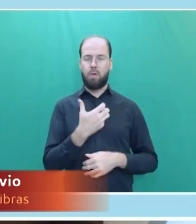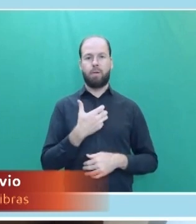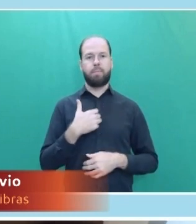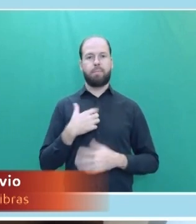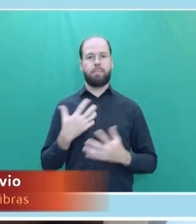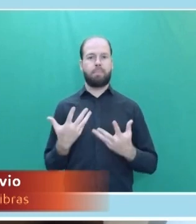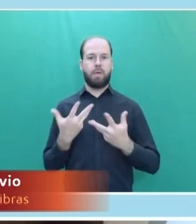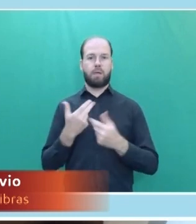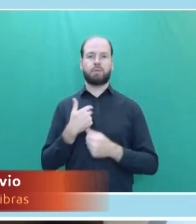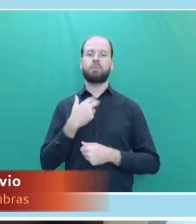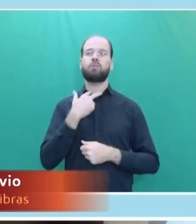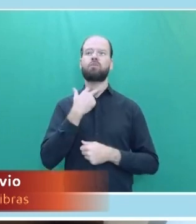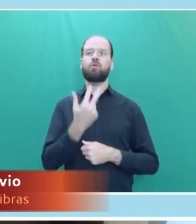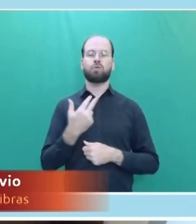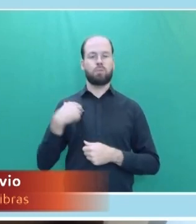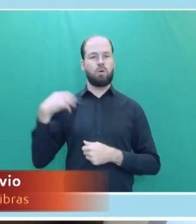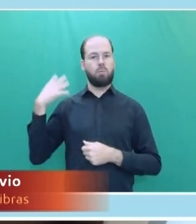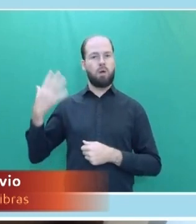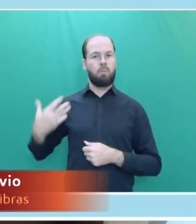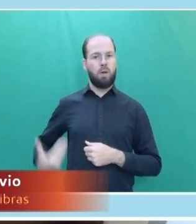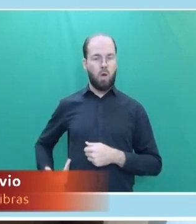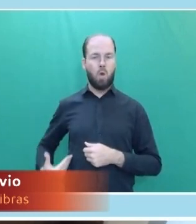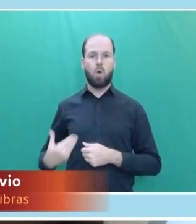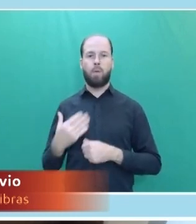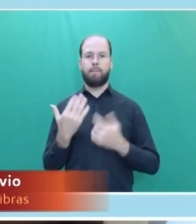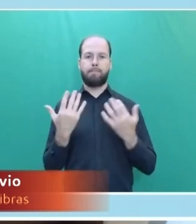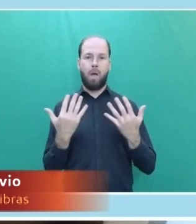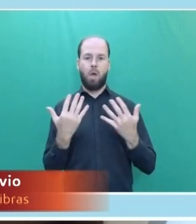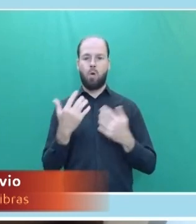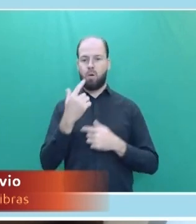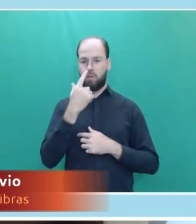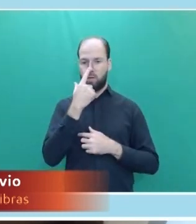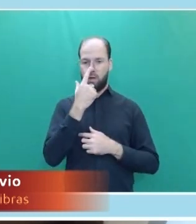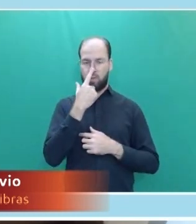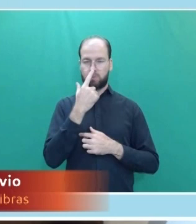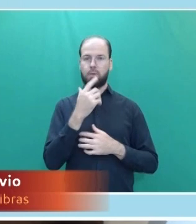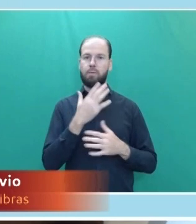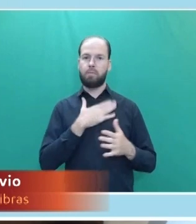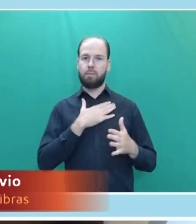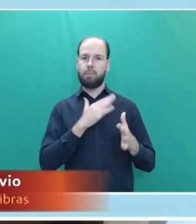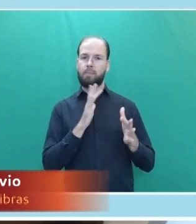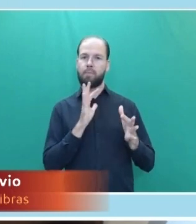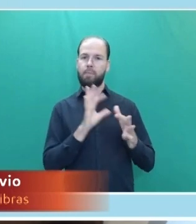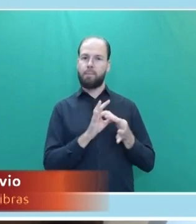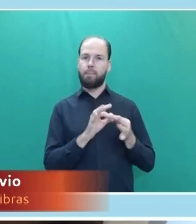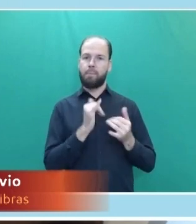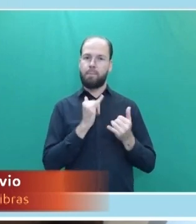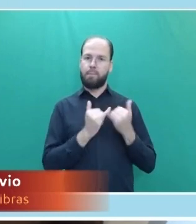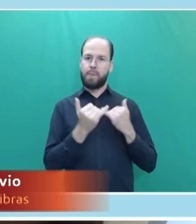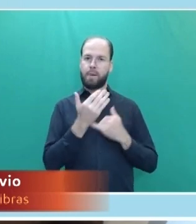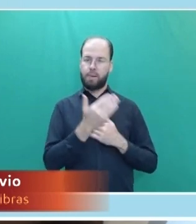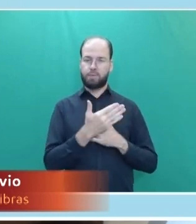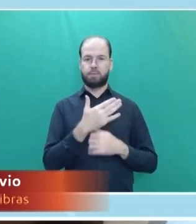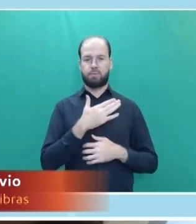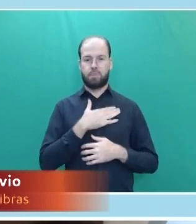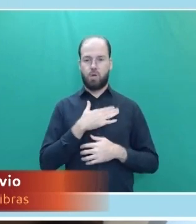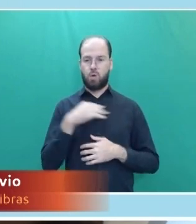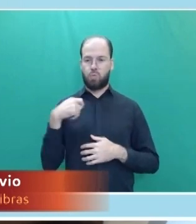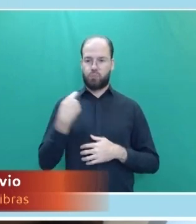voz, o tamanho do meu cabelo, ou da minha mão, ou do meu nariz, se aproxima a isso, né? O meu